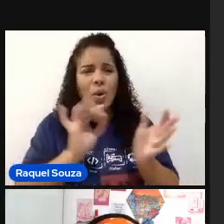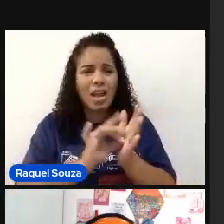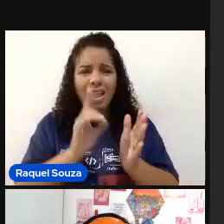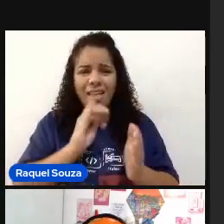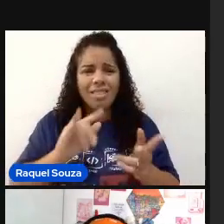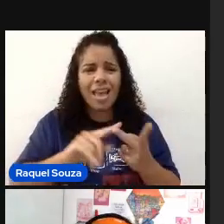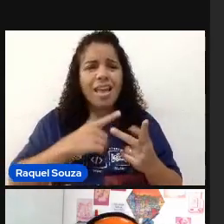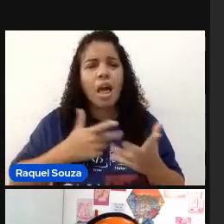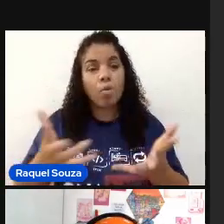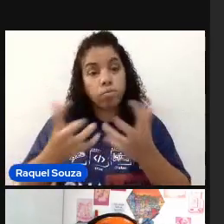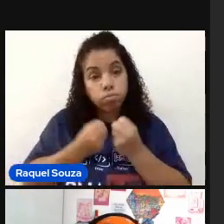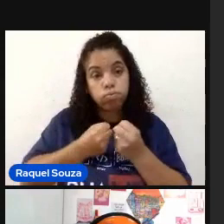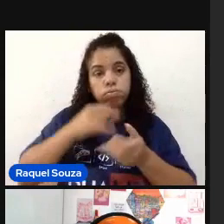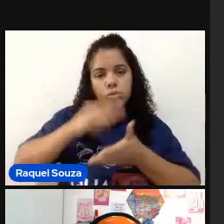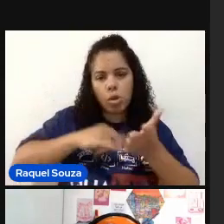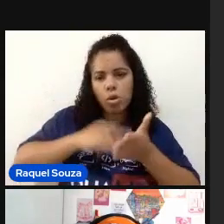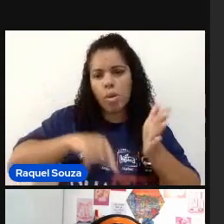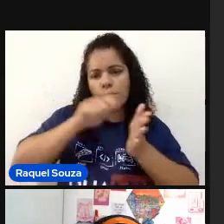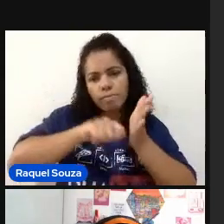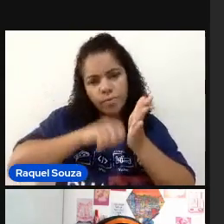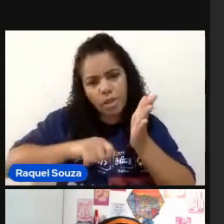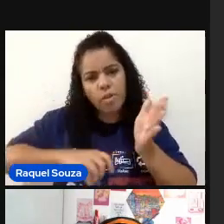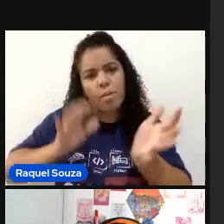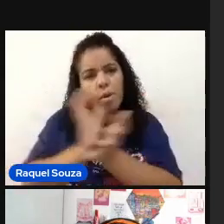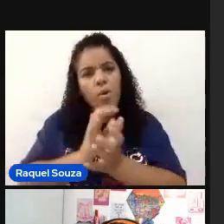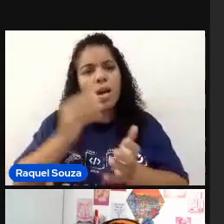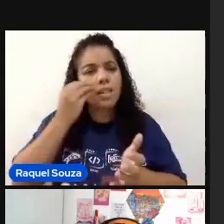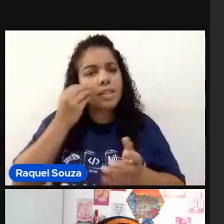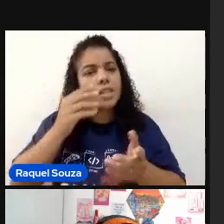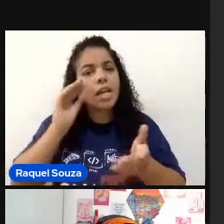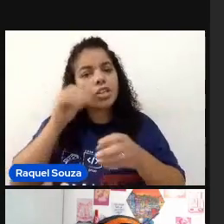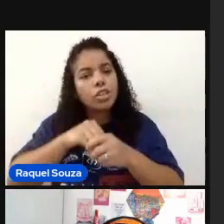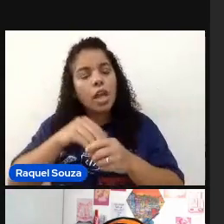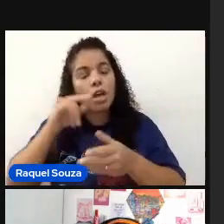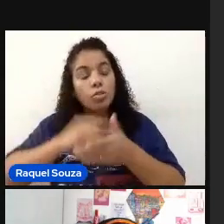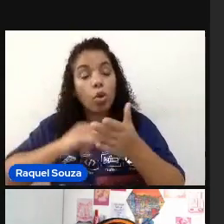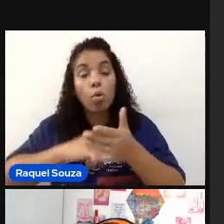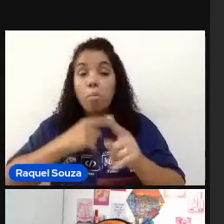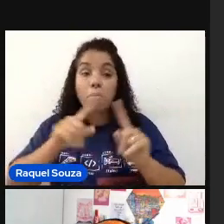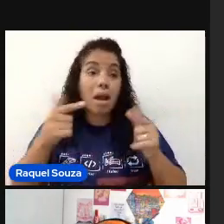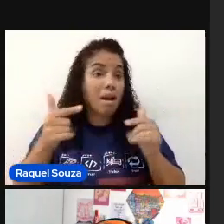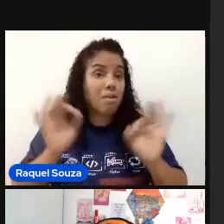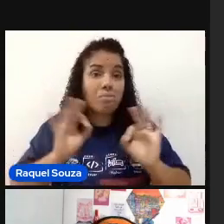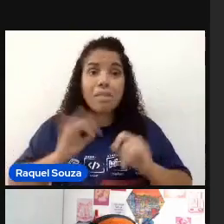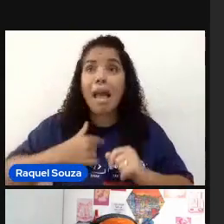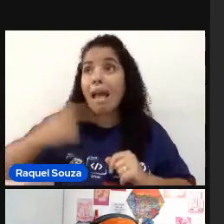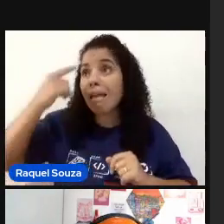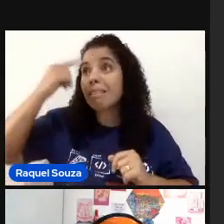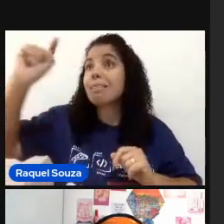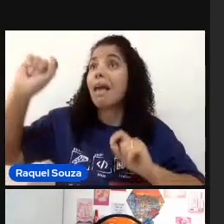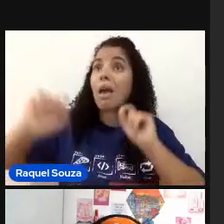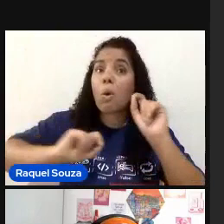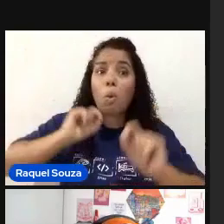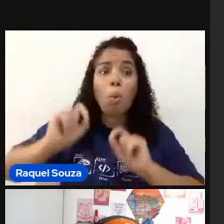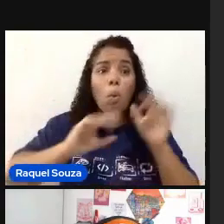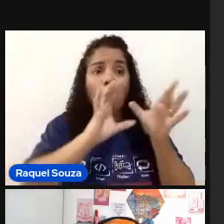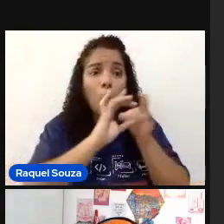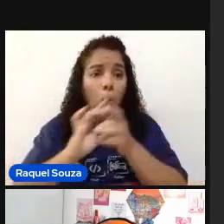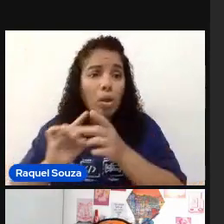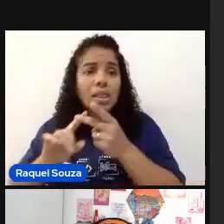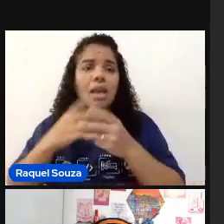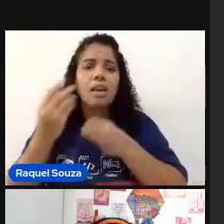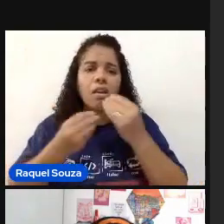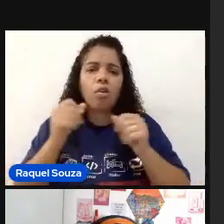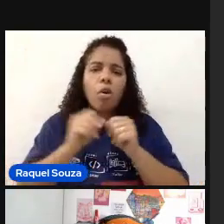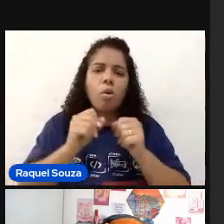a documentação, escrevi meu caso de teste baseado naquela documentação, mas eu não tenho a menor ideia daquele contexto, de como é